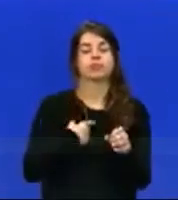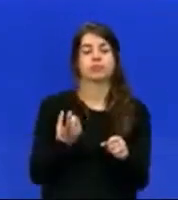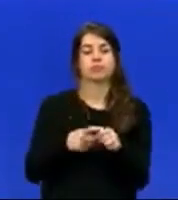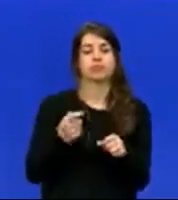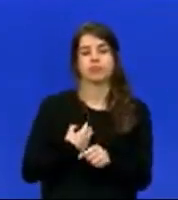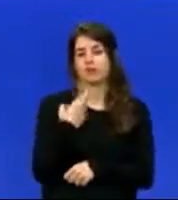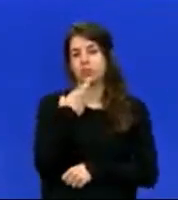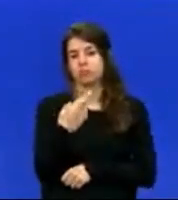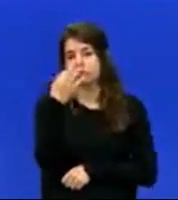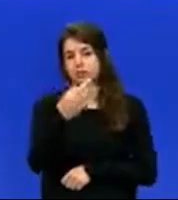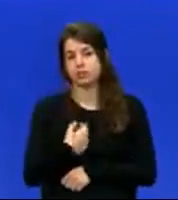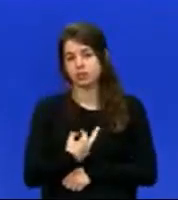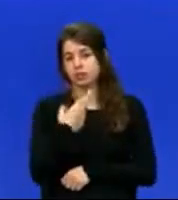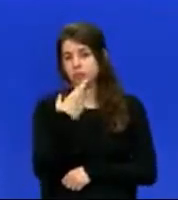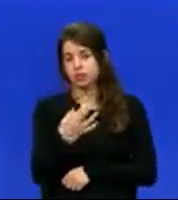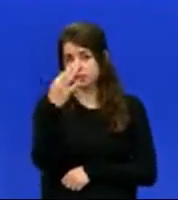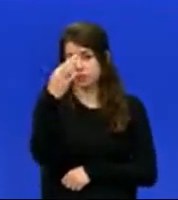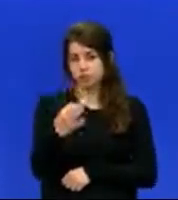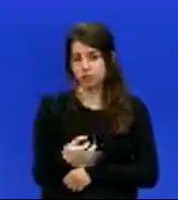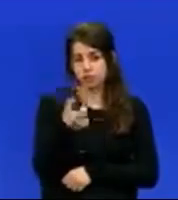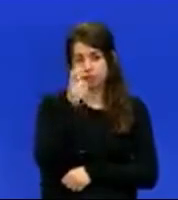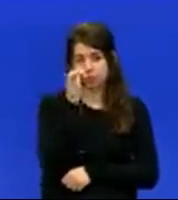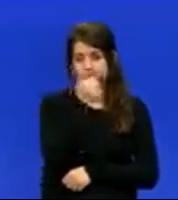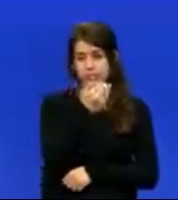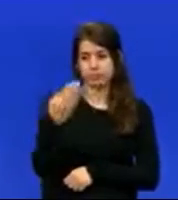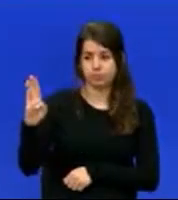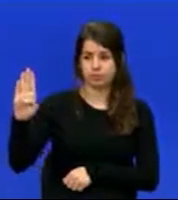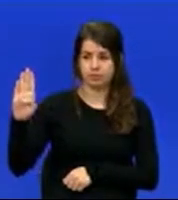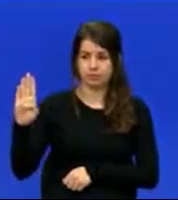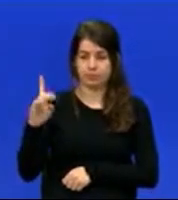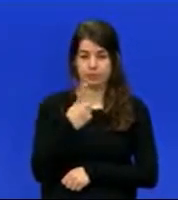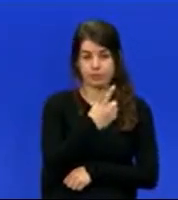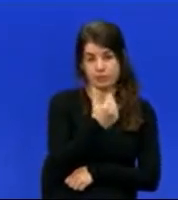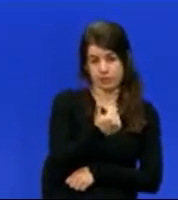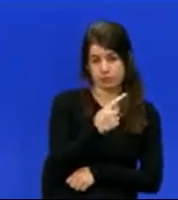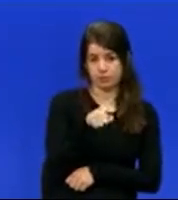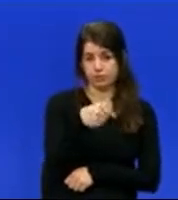Voltamos com a nossa resposta. Alternativa correta B,